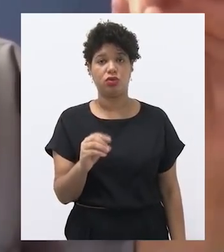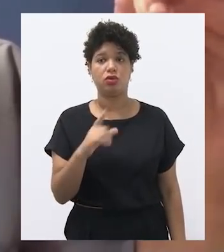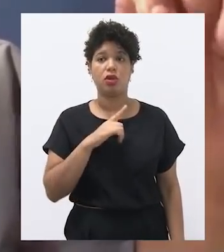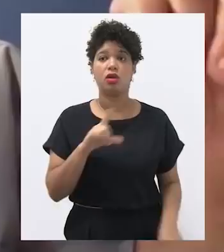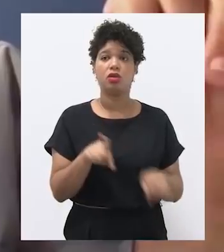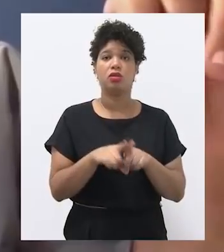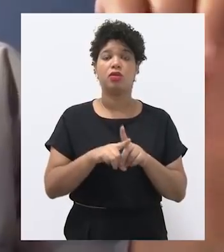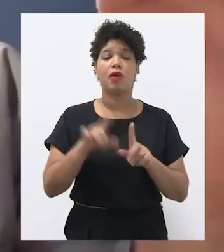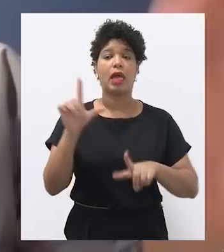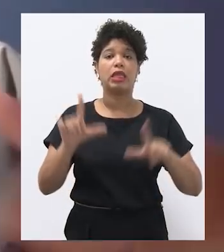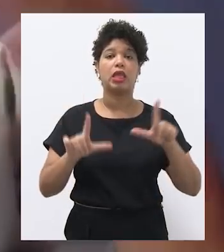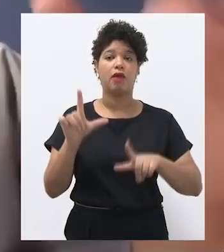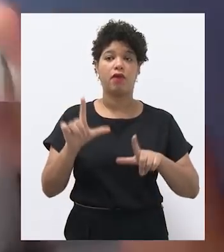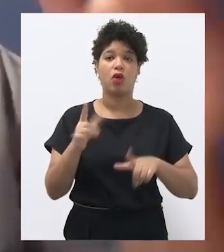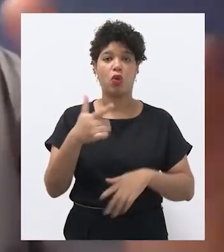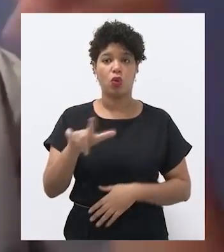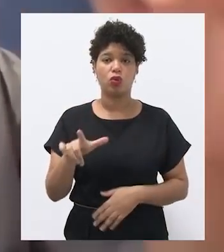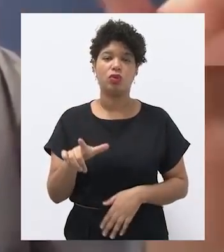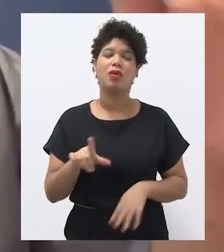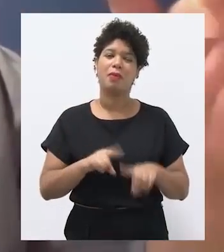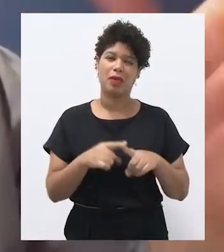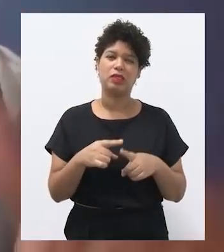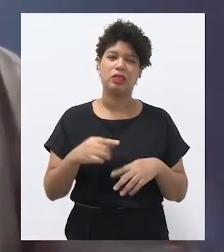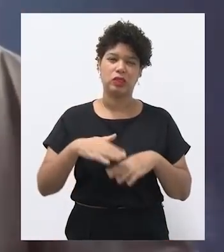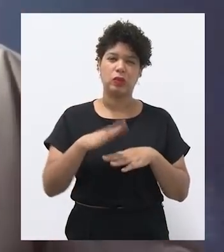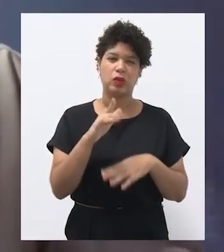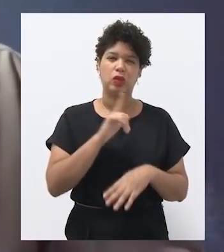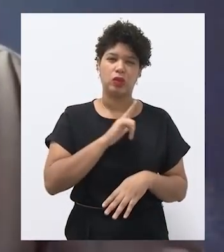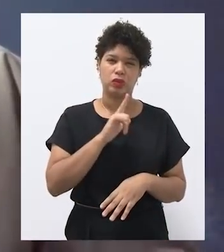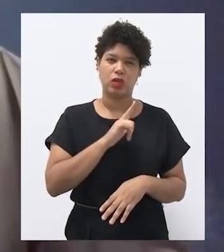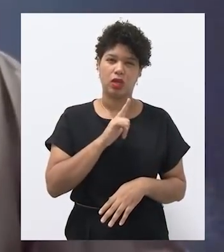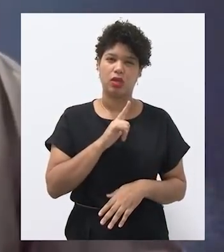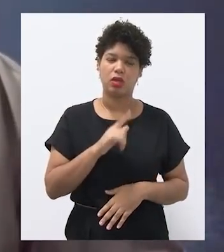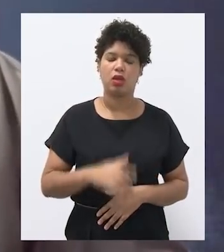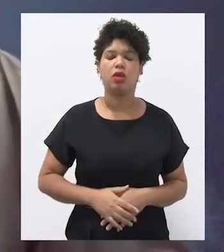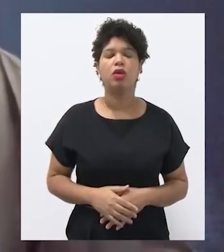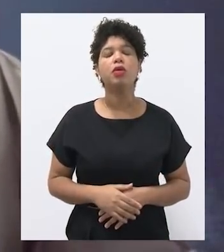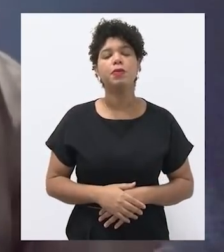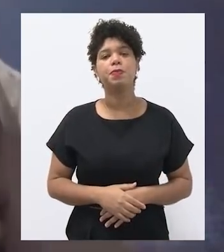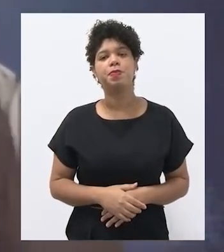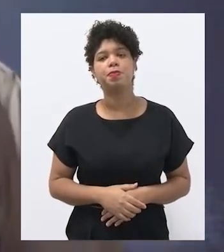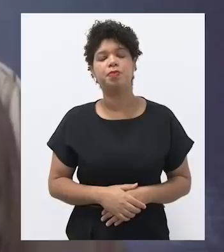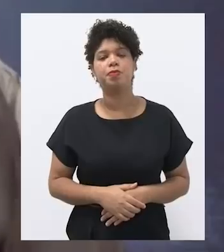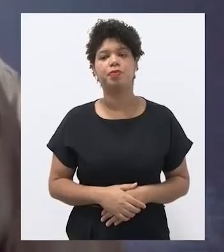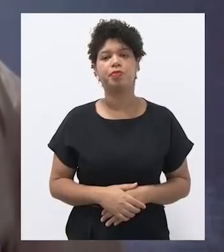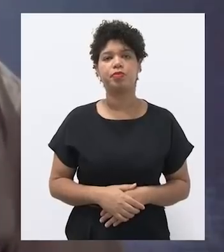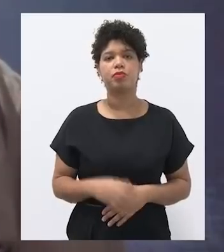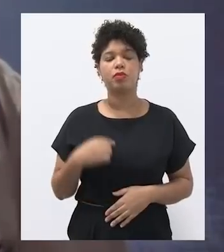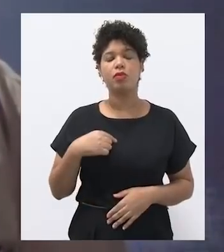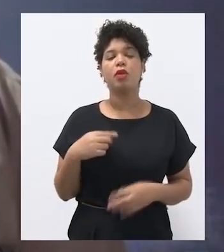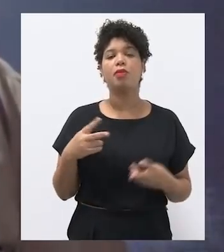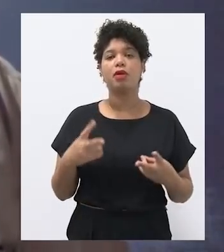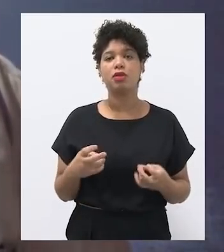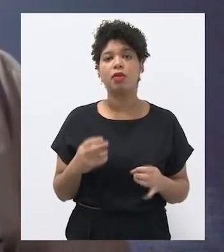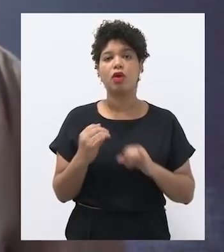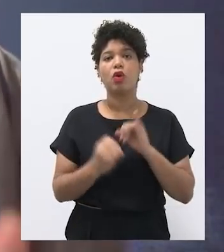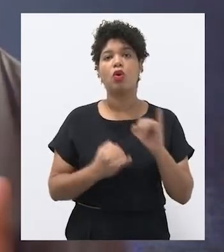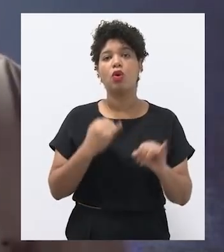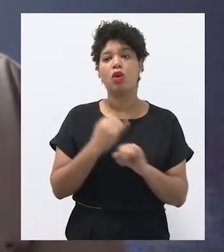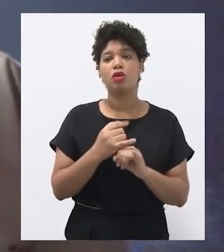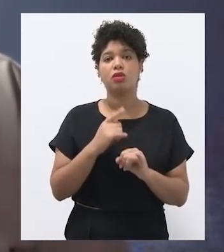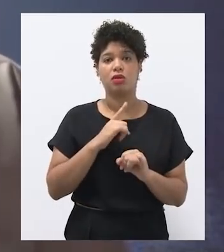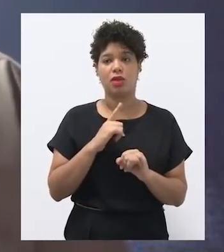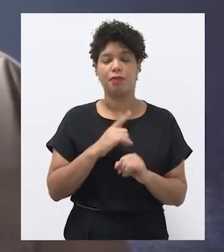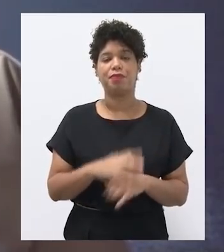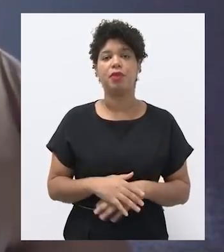sob certa perspectiva, mas o rádio ainda muito mais instantâneo do que a televisão. E aí a internet caminhou nesse sentido. No caso